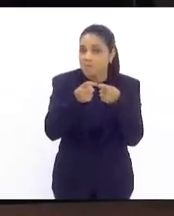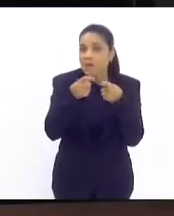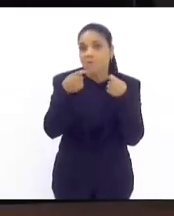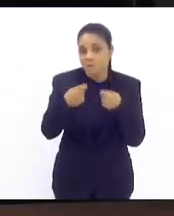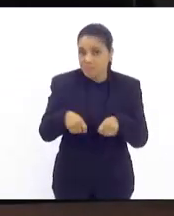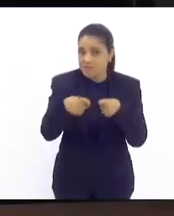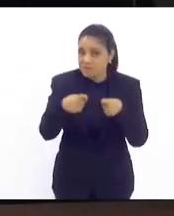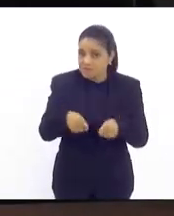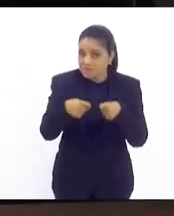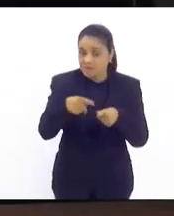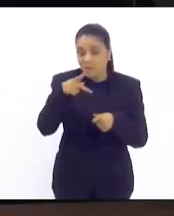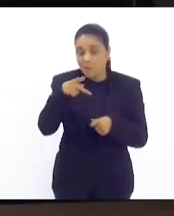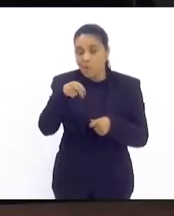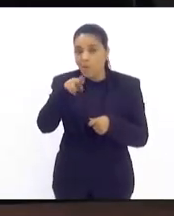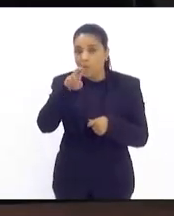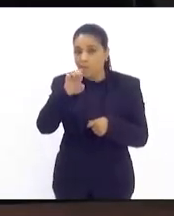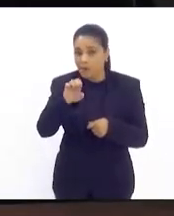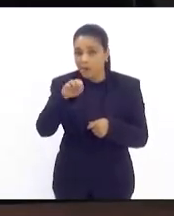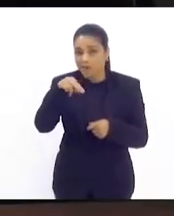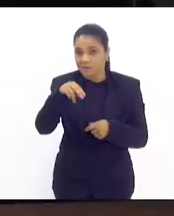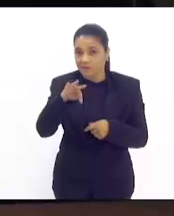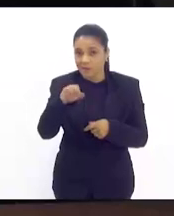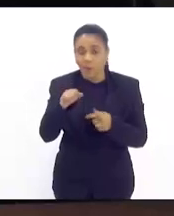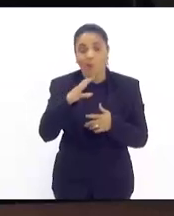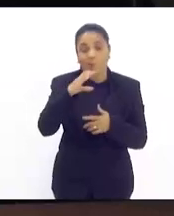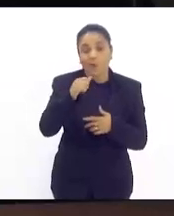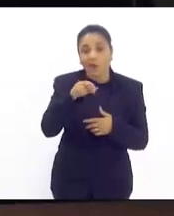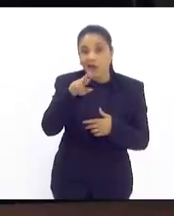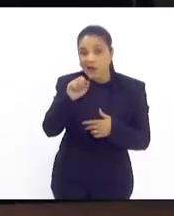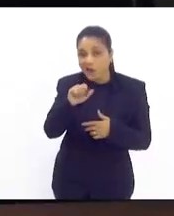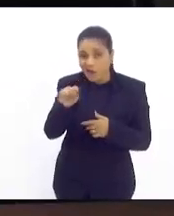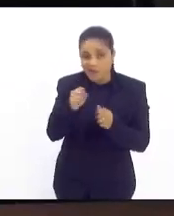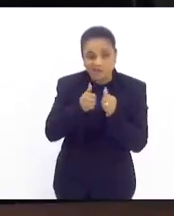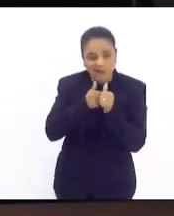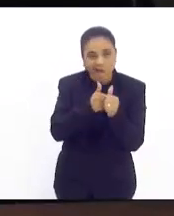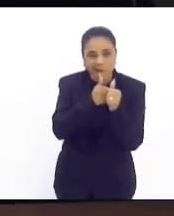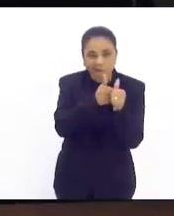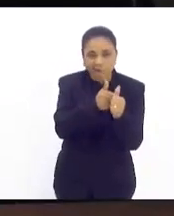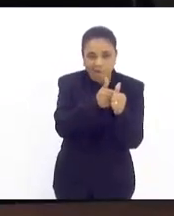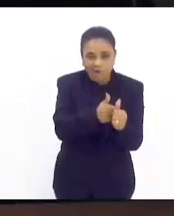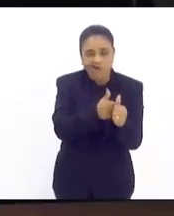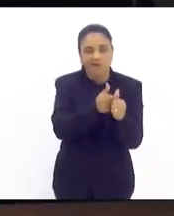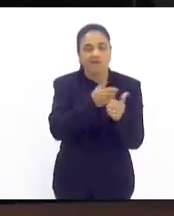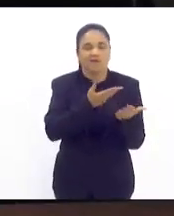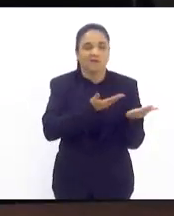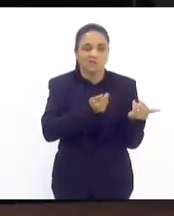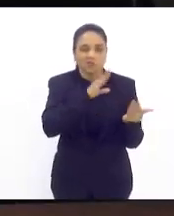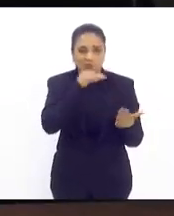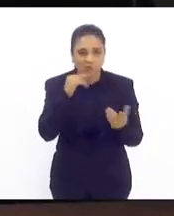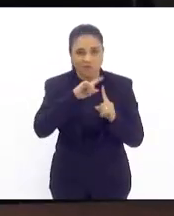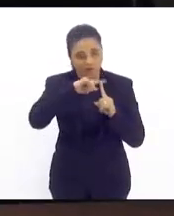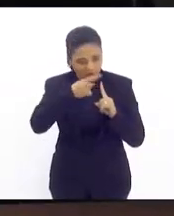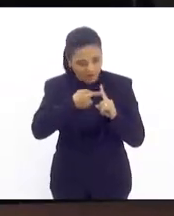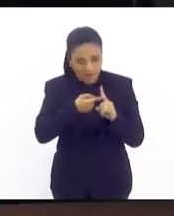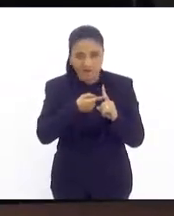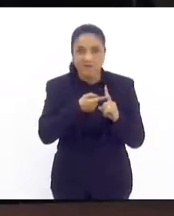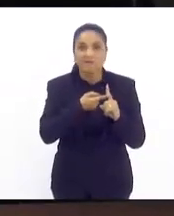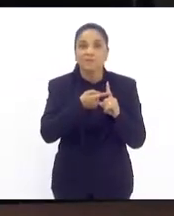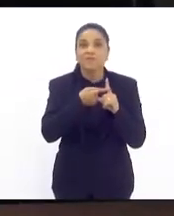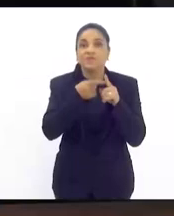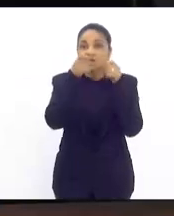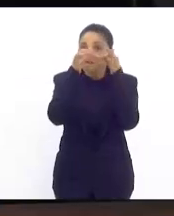o pré-natal E aí o Cras vai estar acompanhando essa adolescente grávida e a gente precisa garantir